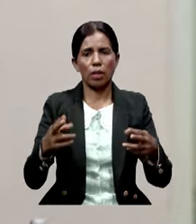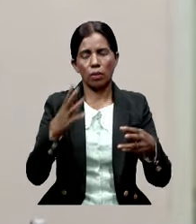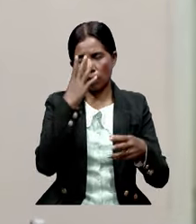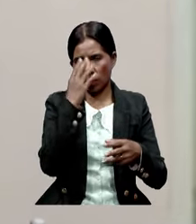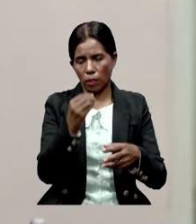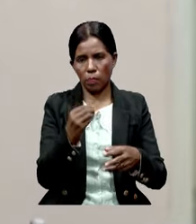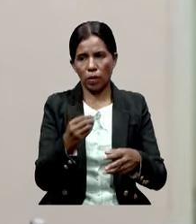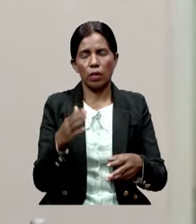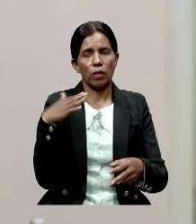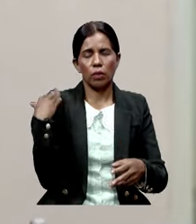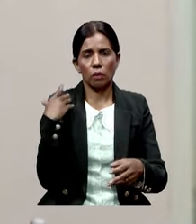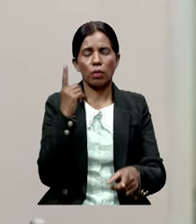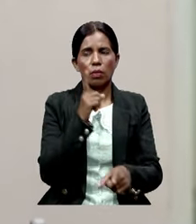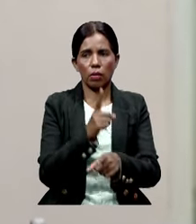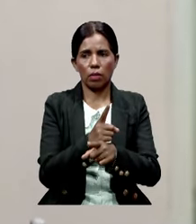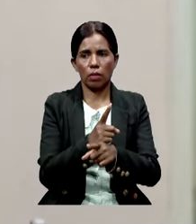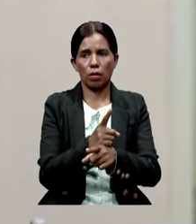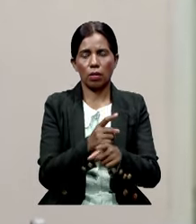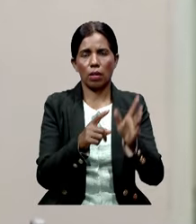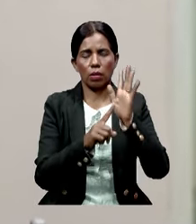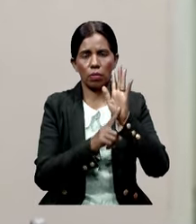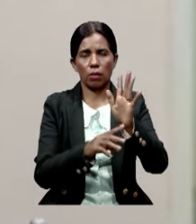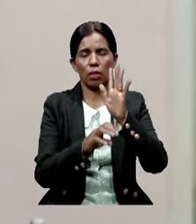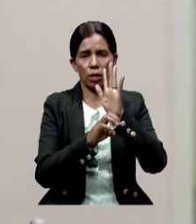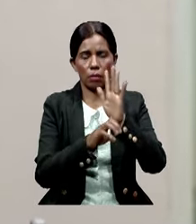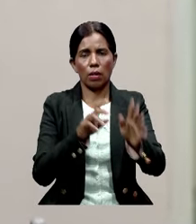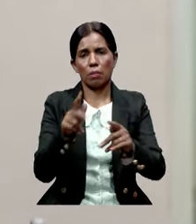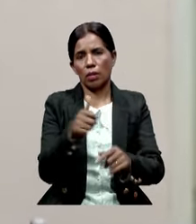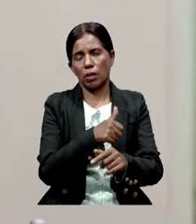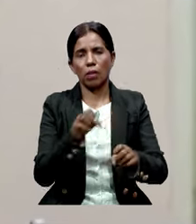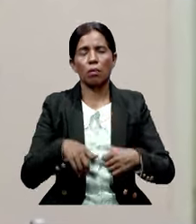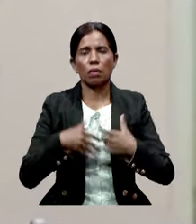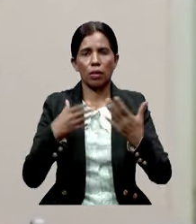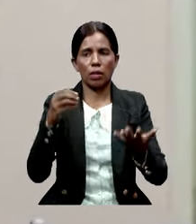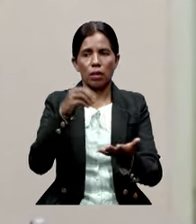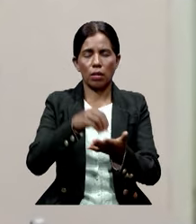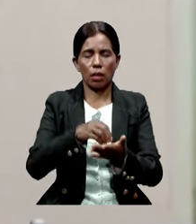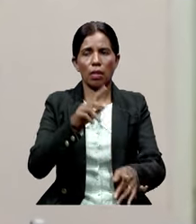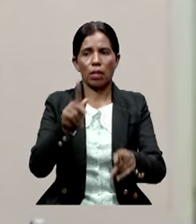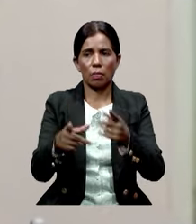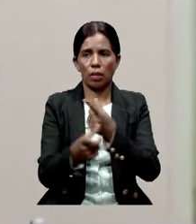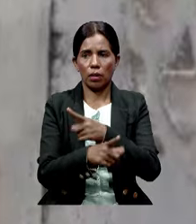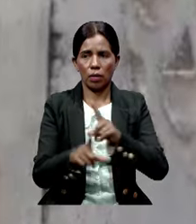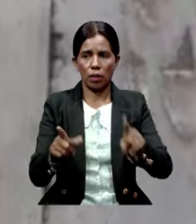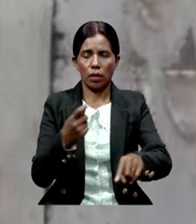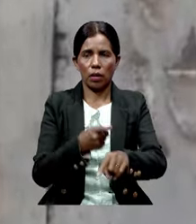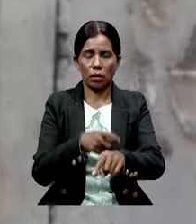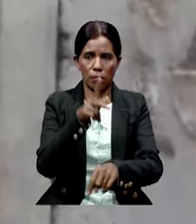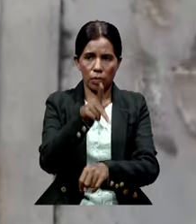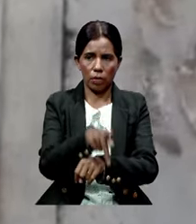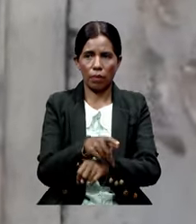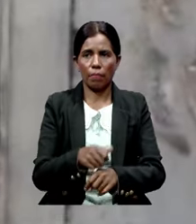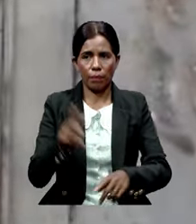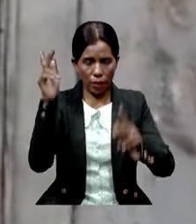me jovem todo o jovem né mas tem que sair exemplo vai a macelo pois nos aparato garantia a macelo que não liberar de tempo cala.